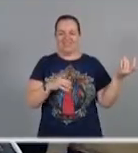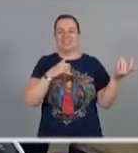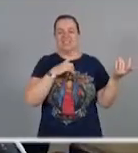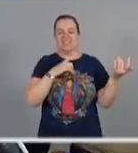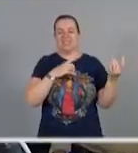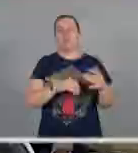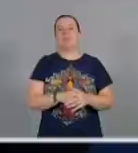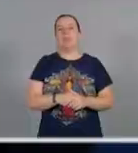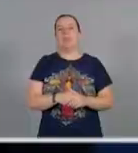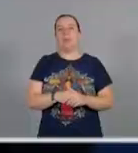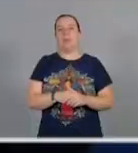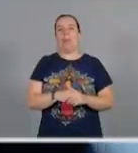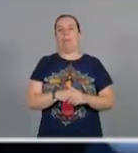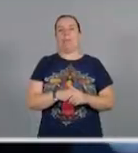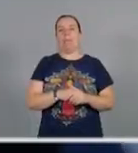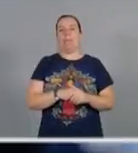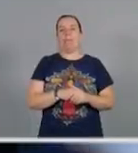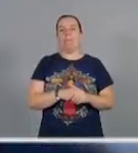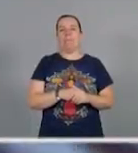Mais, filho.